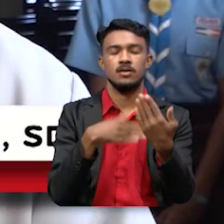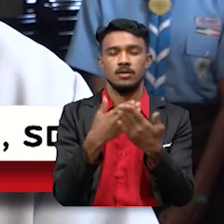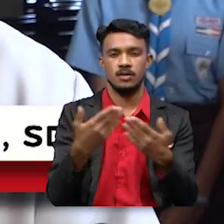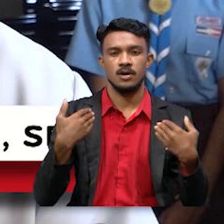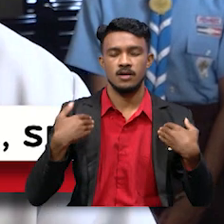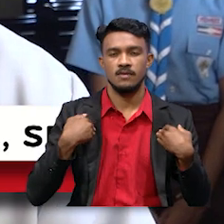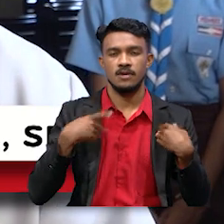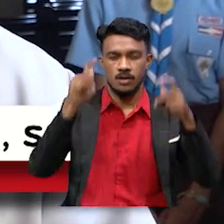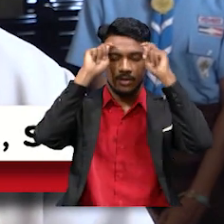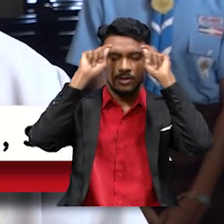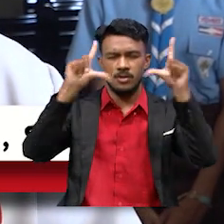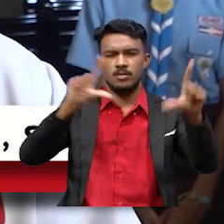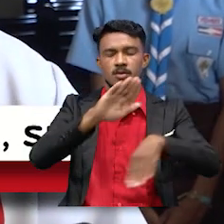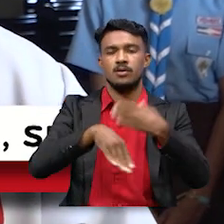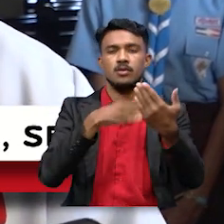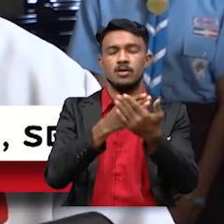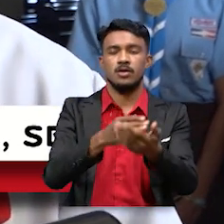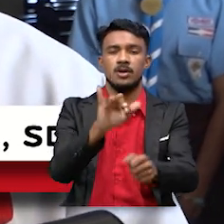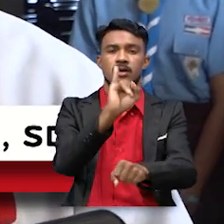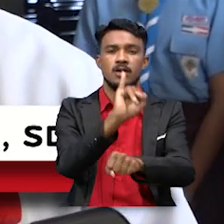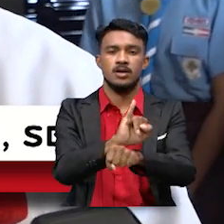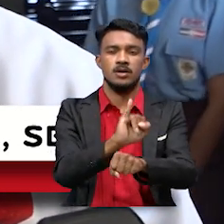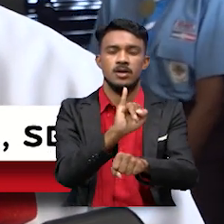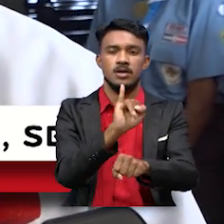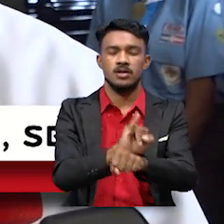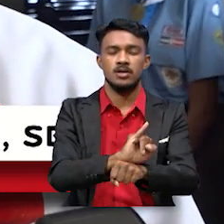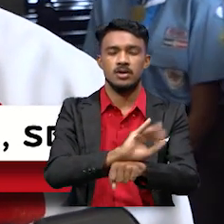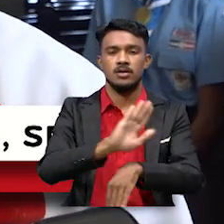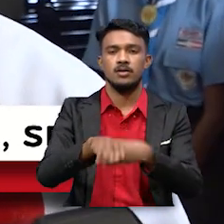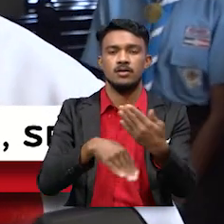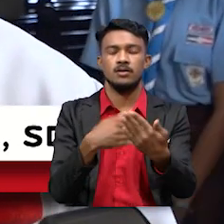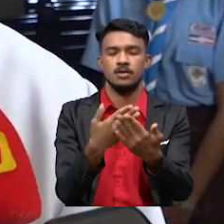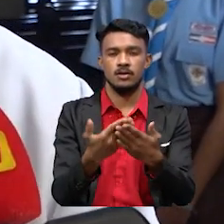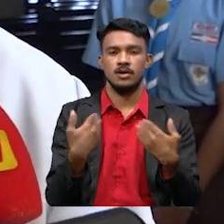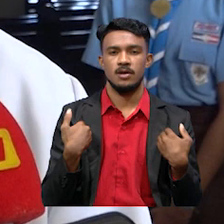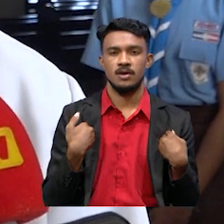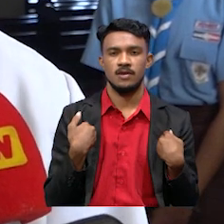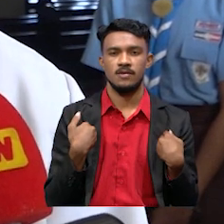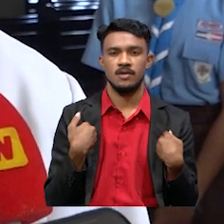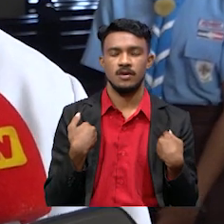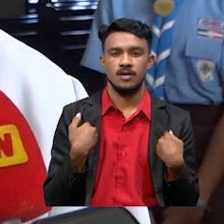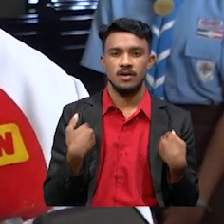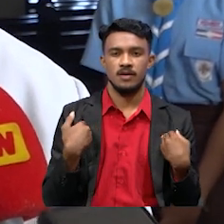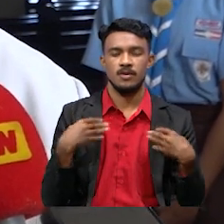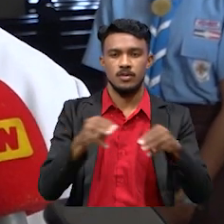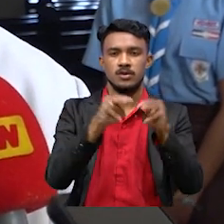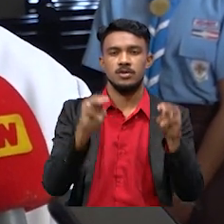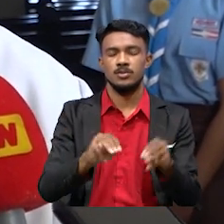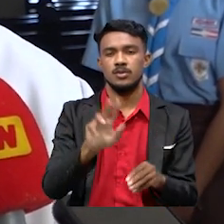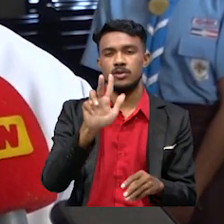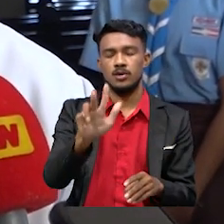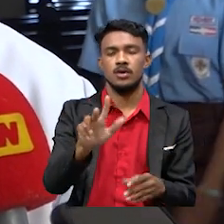Timor Tomak, kapela, igreja, iha estação Sirahoto, iha Diocese de Toluné, russo, atu